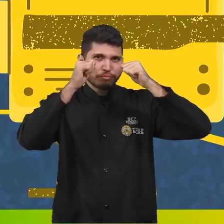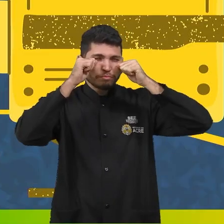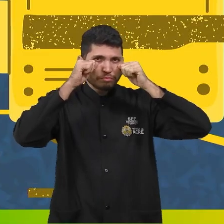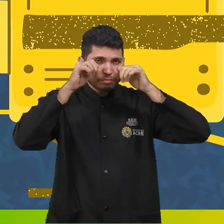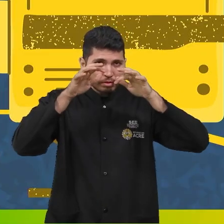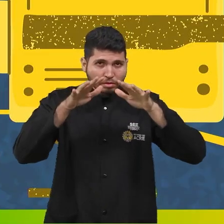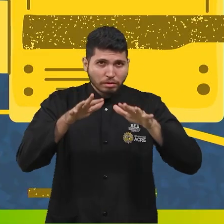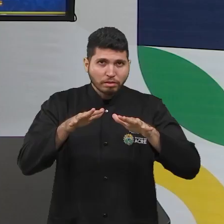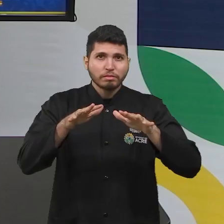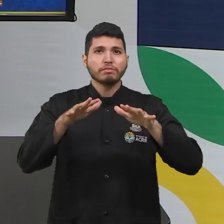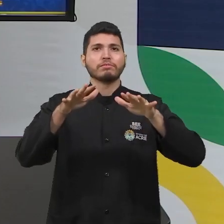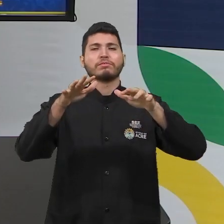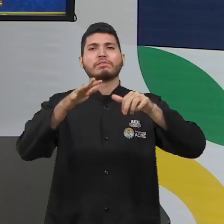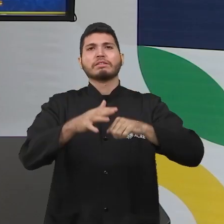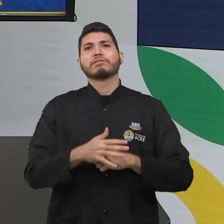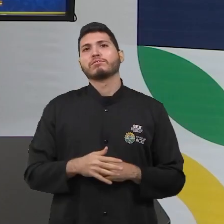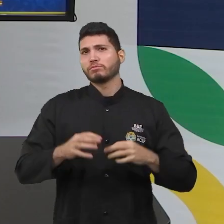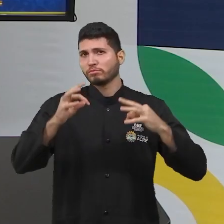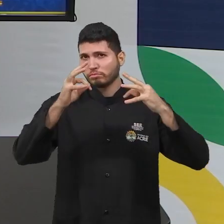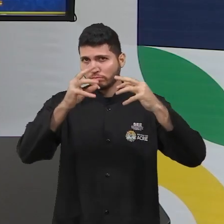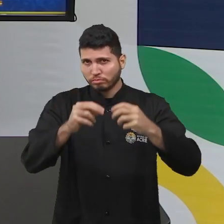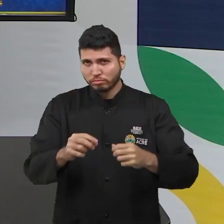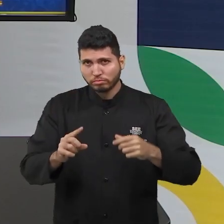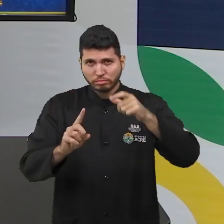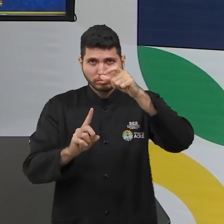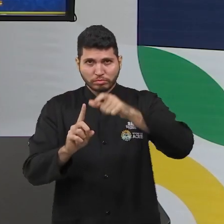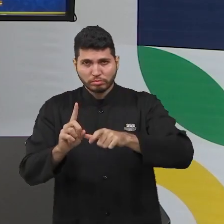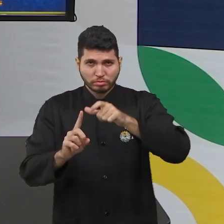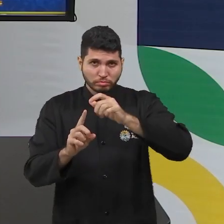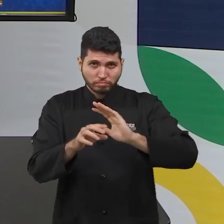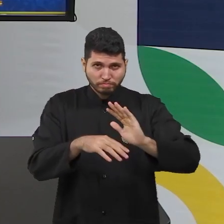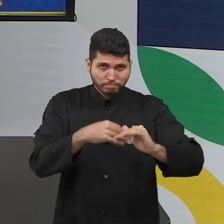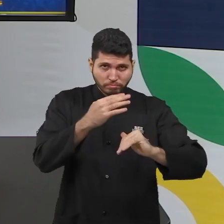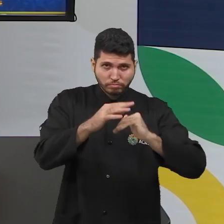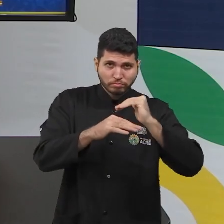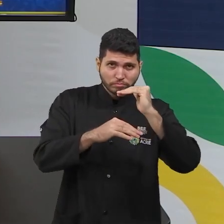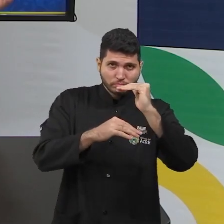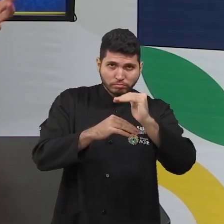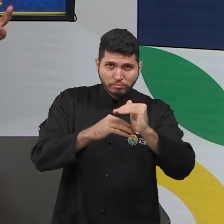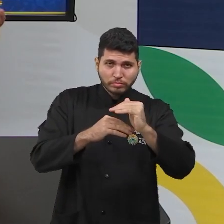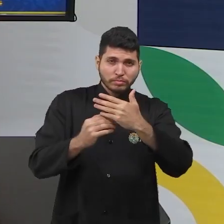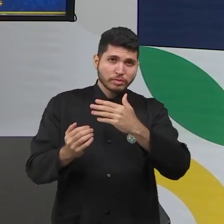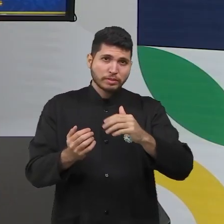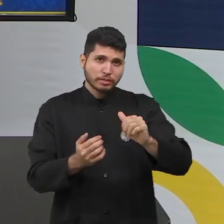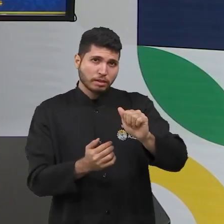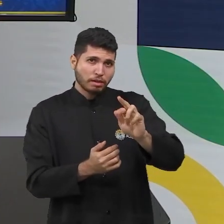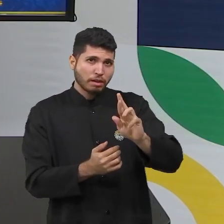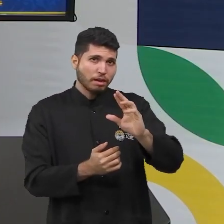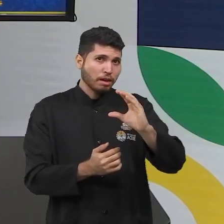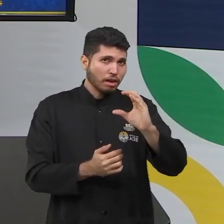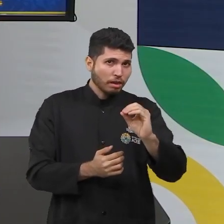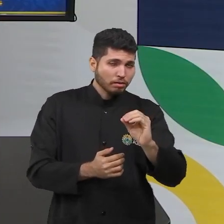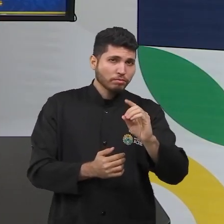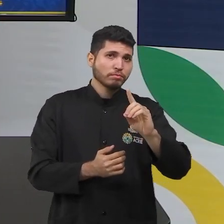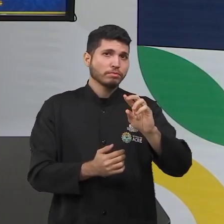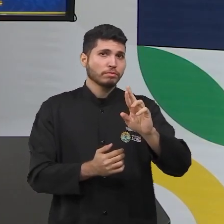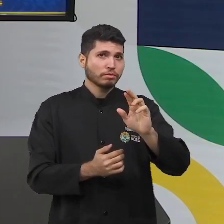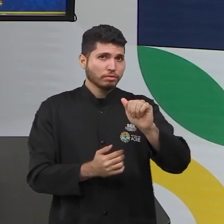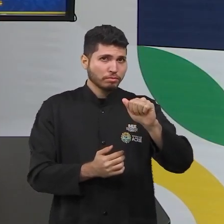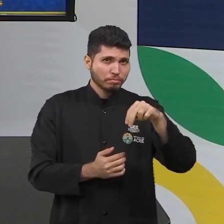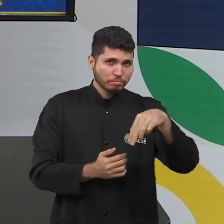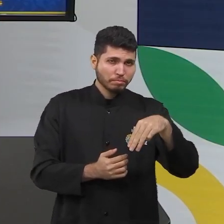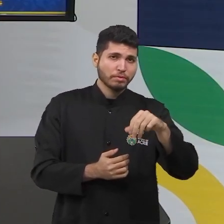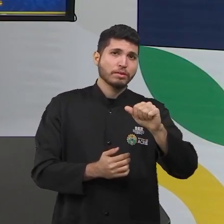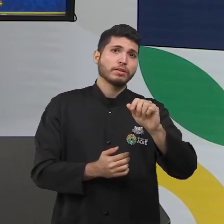arco. Todos os personagens, eles são construídos através desse arco dramático, dessa narrativa no qual